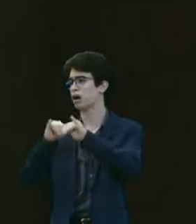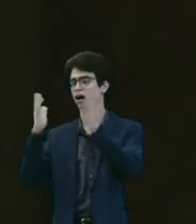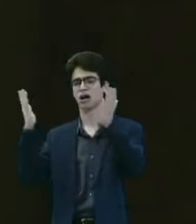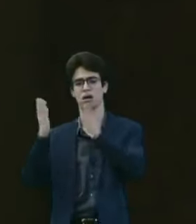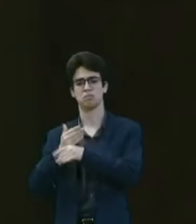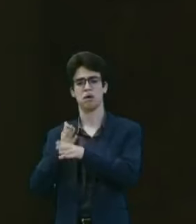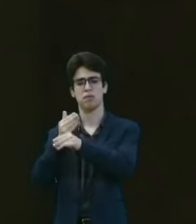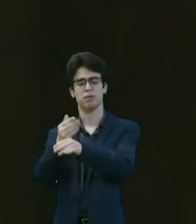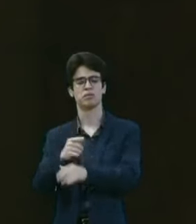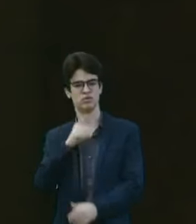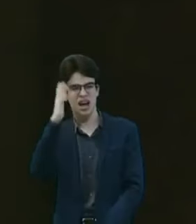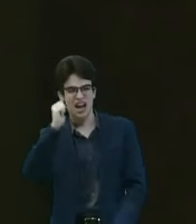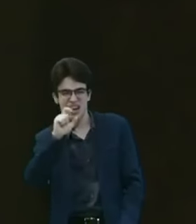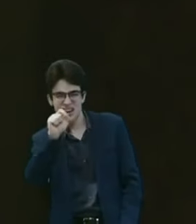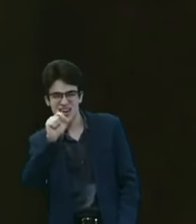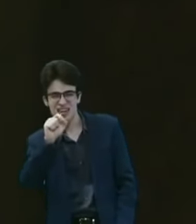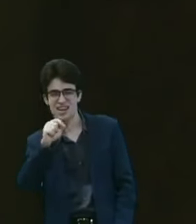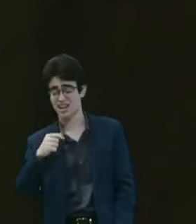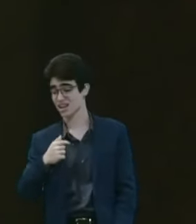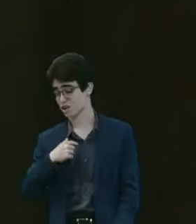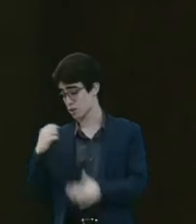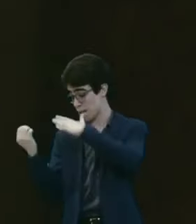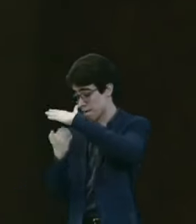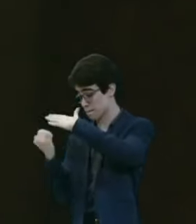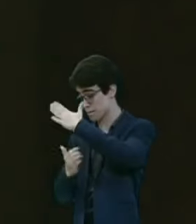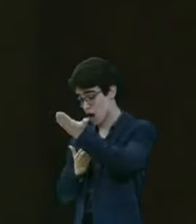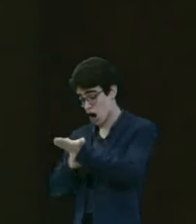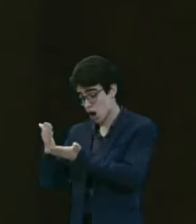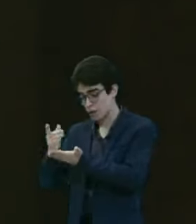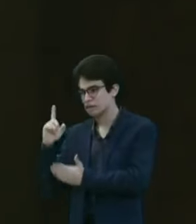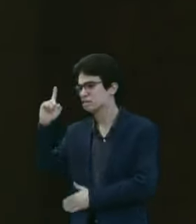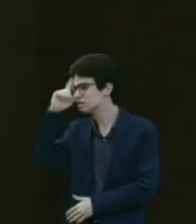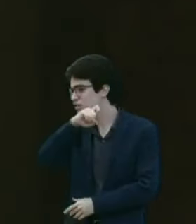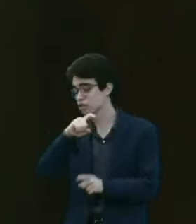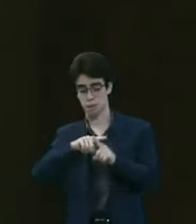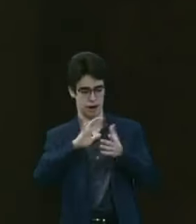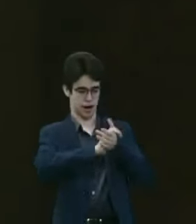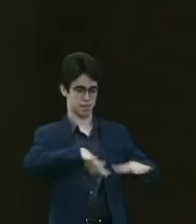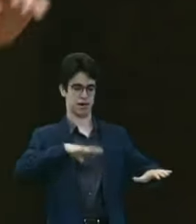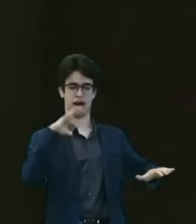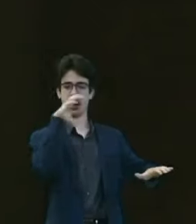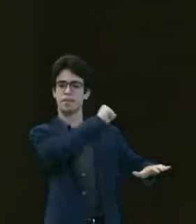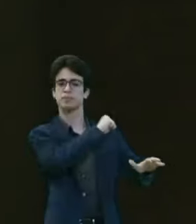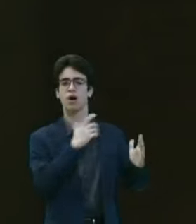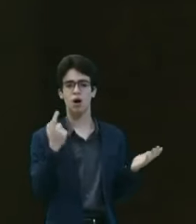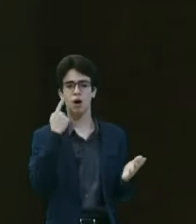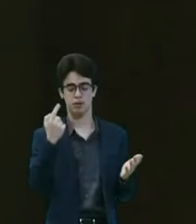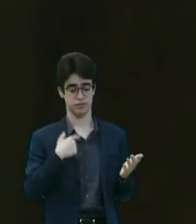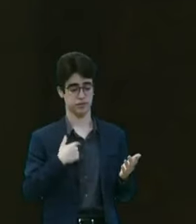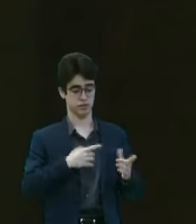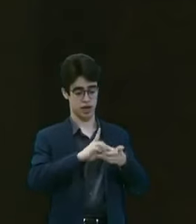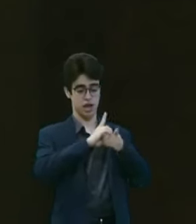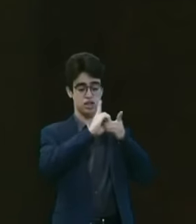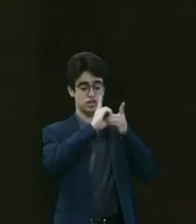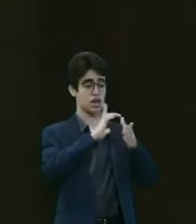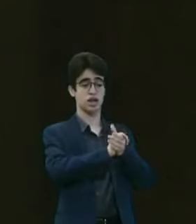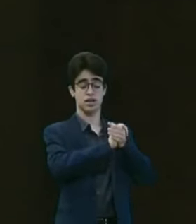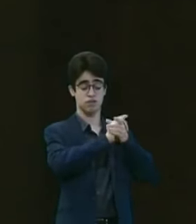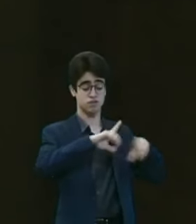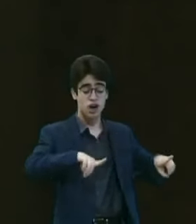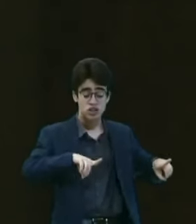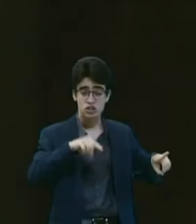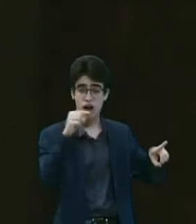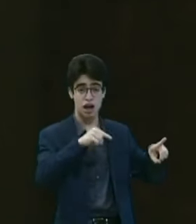que demora mais abrir uma empresa do que terminar um casamento. Você faz um divórcio no mesmo dia.